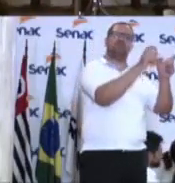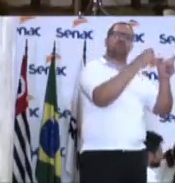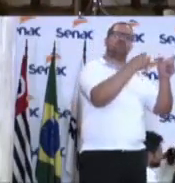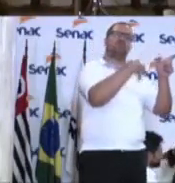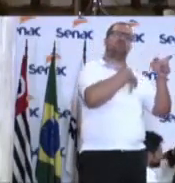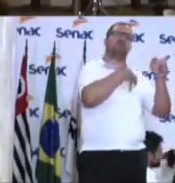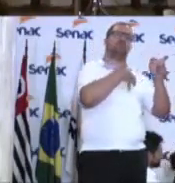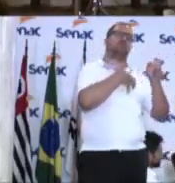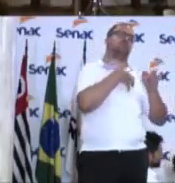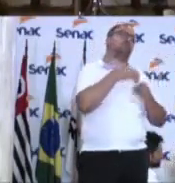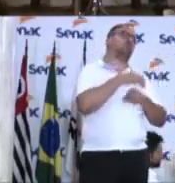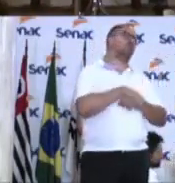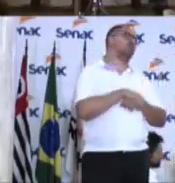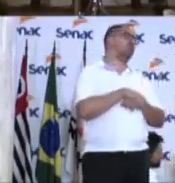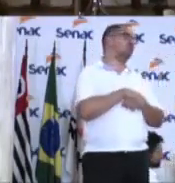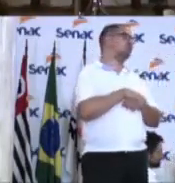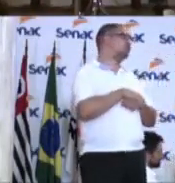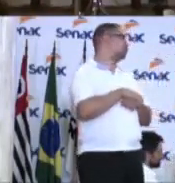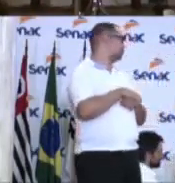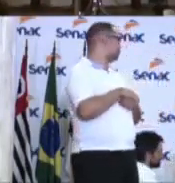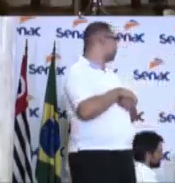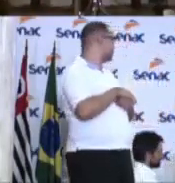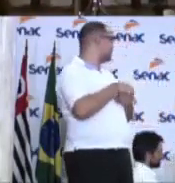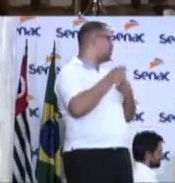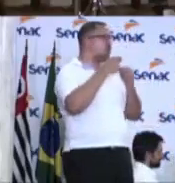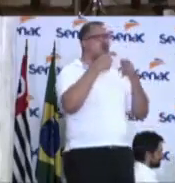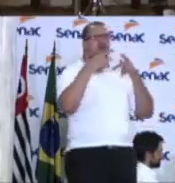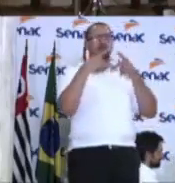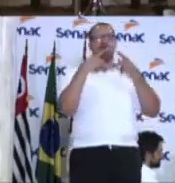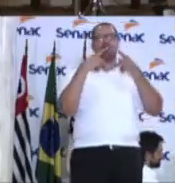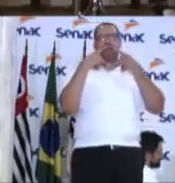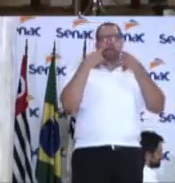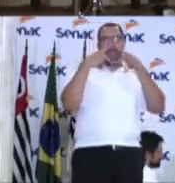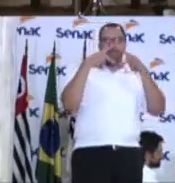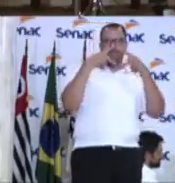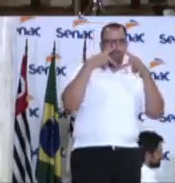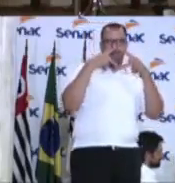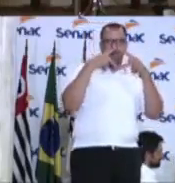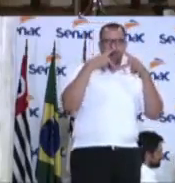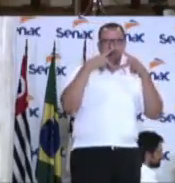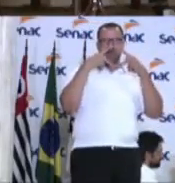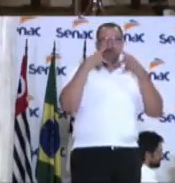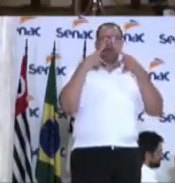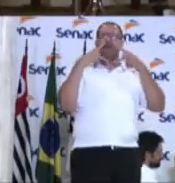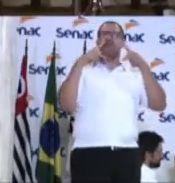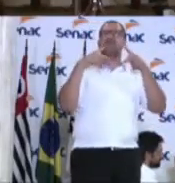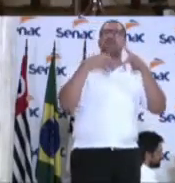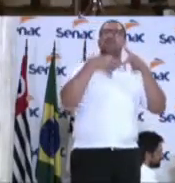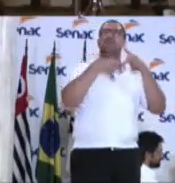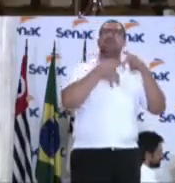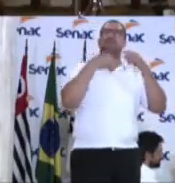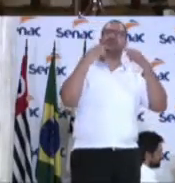machista. Eu acho que a propaganda, por mais que ela se esforce para